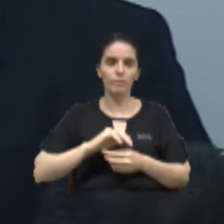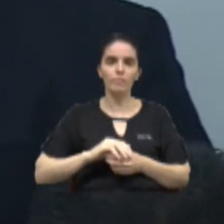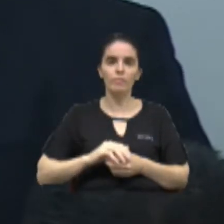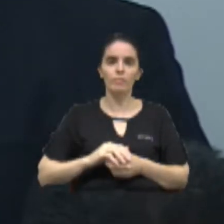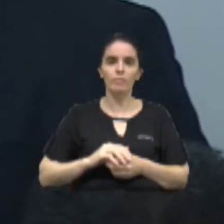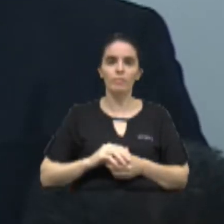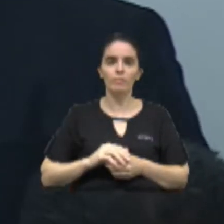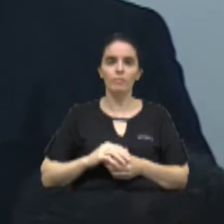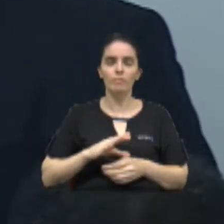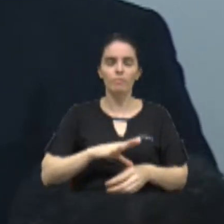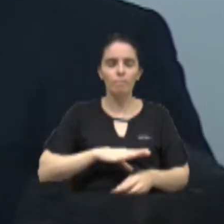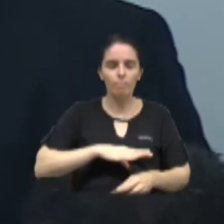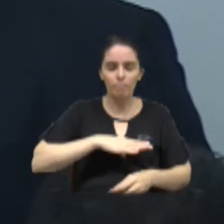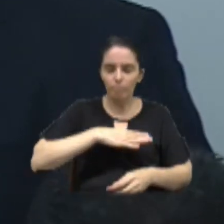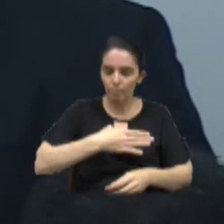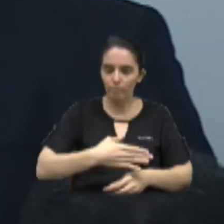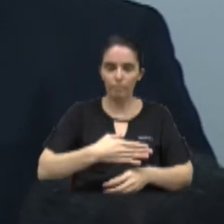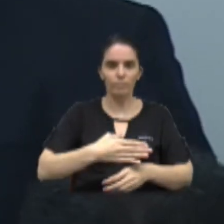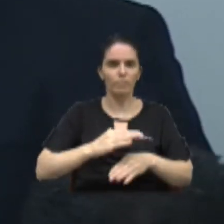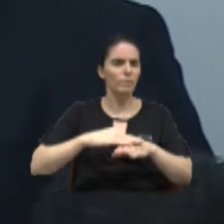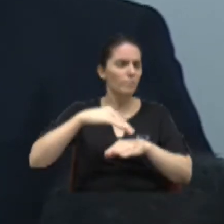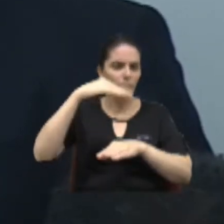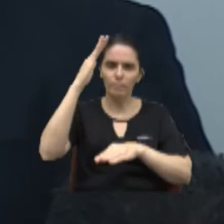mais do que corajosos.